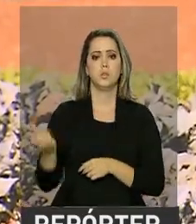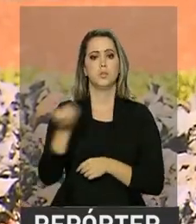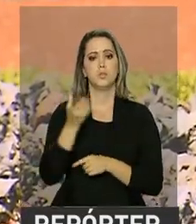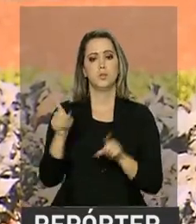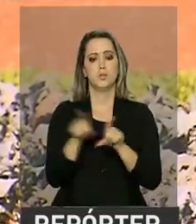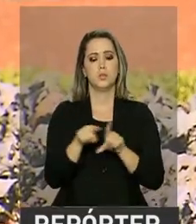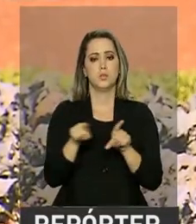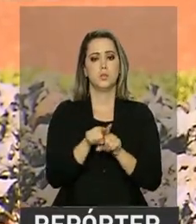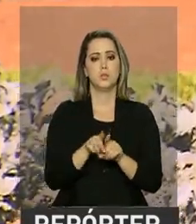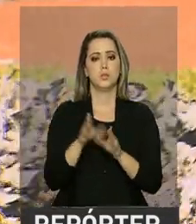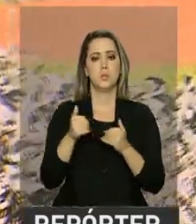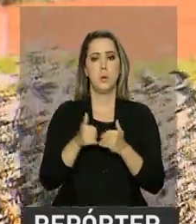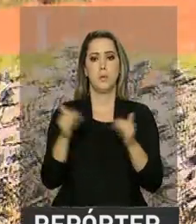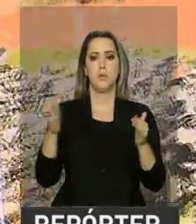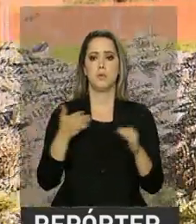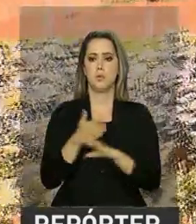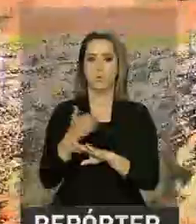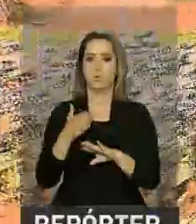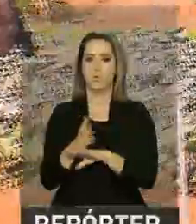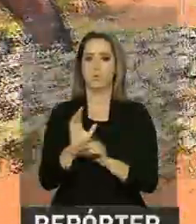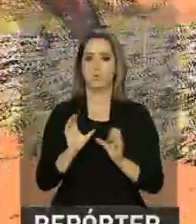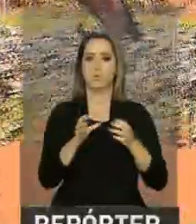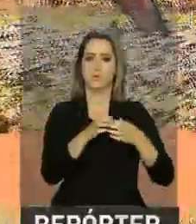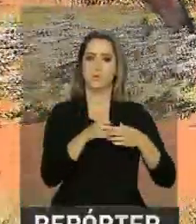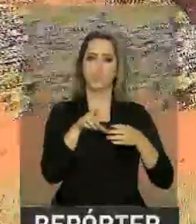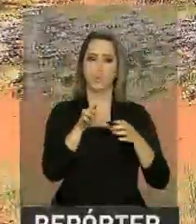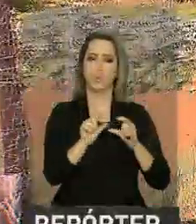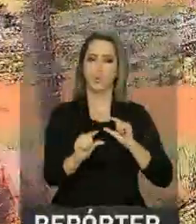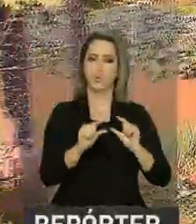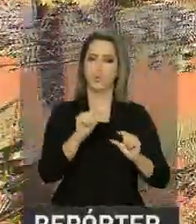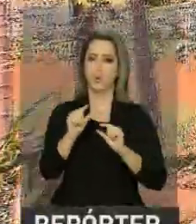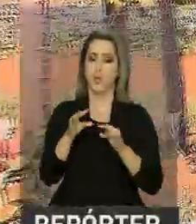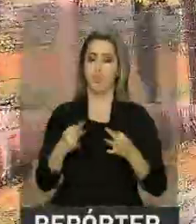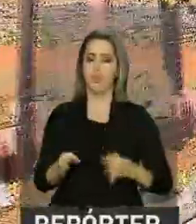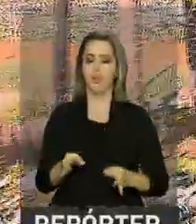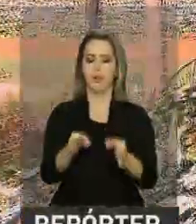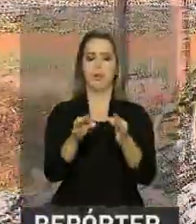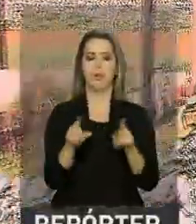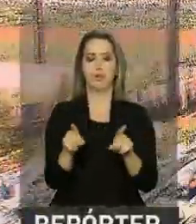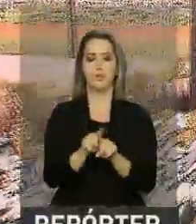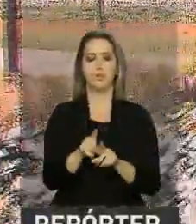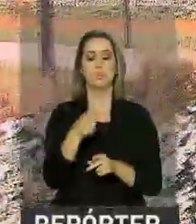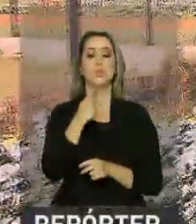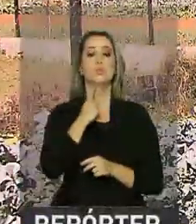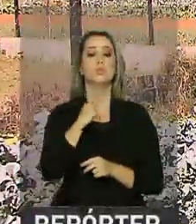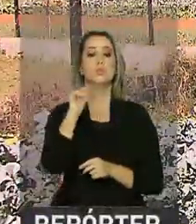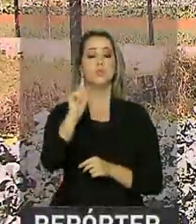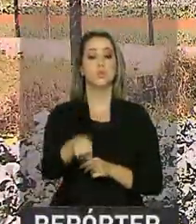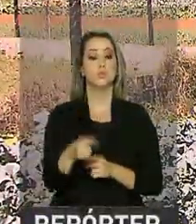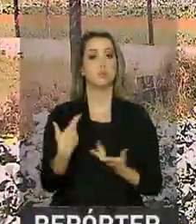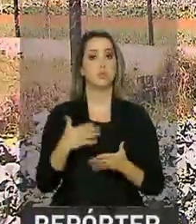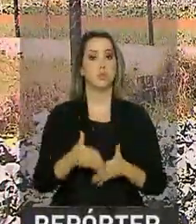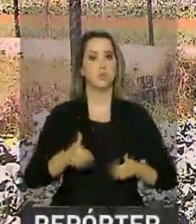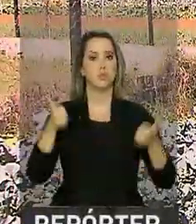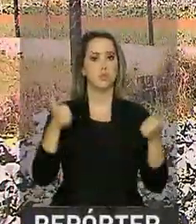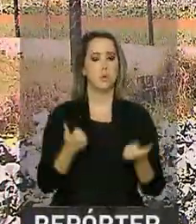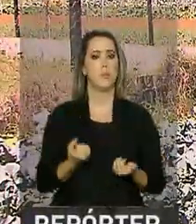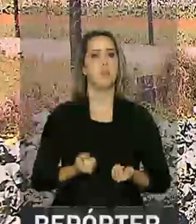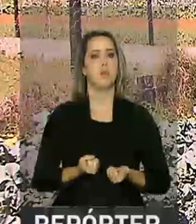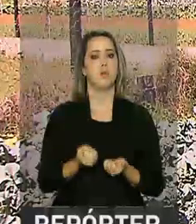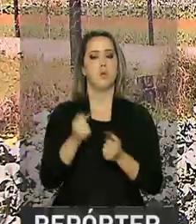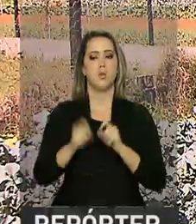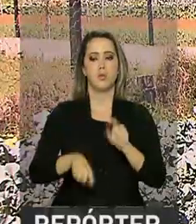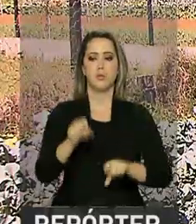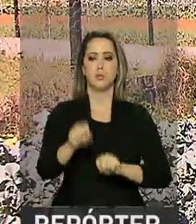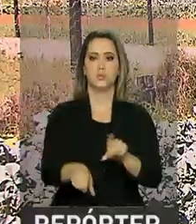ampliar o acesso dos pequenos produtores a tecnologia a intenção é aumentar a produtividade e melhorar